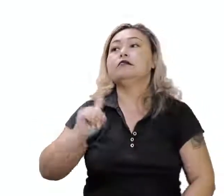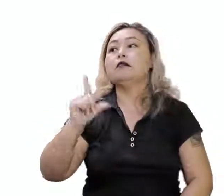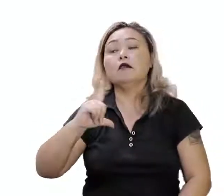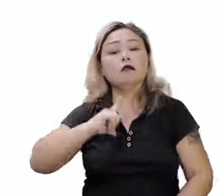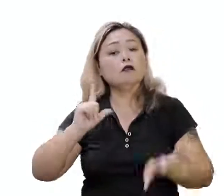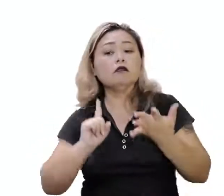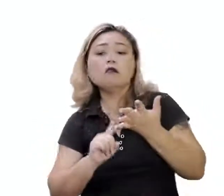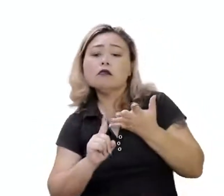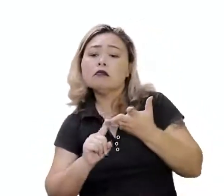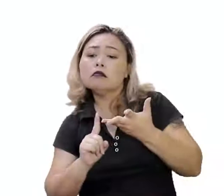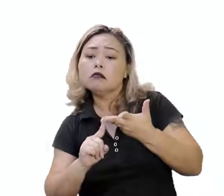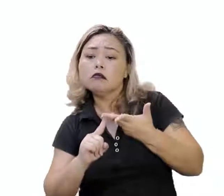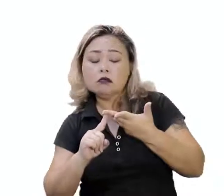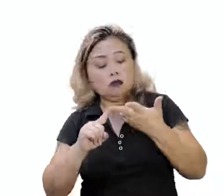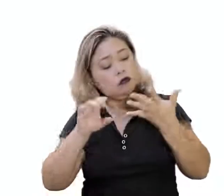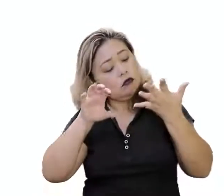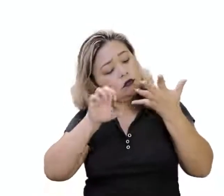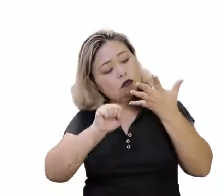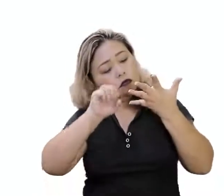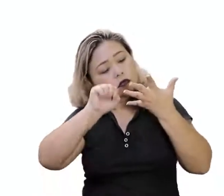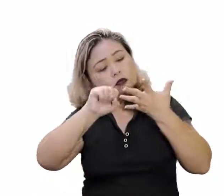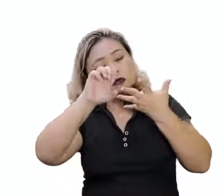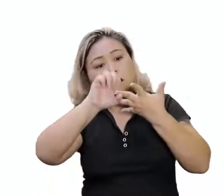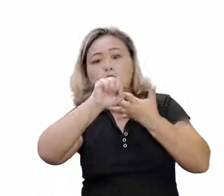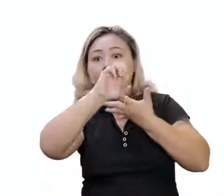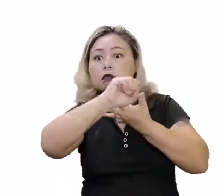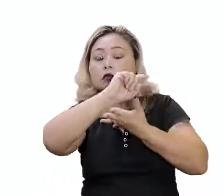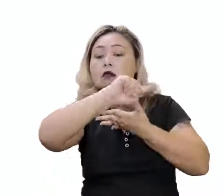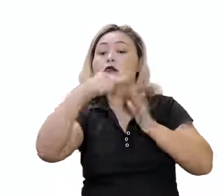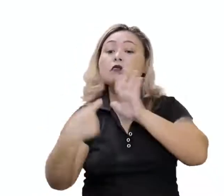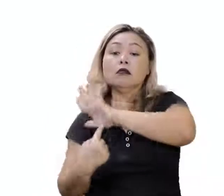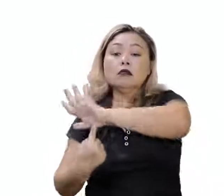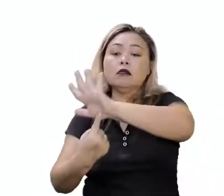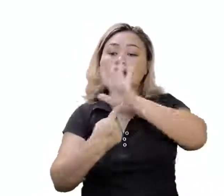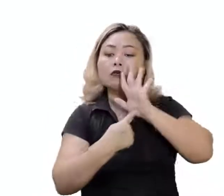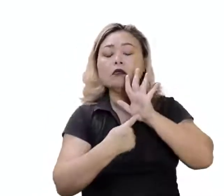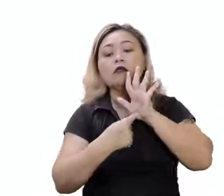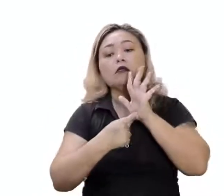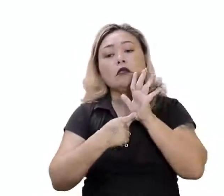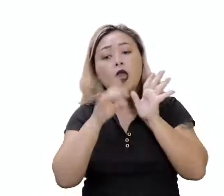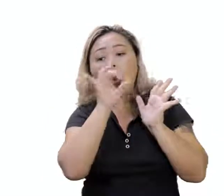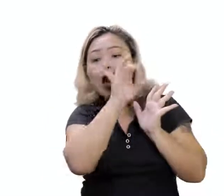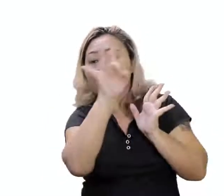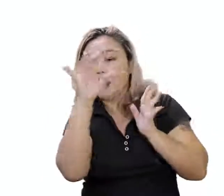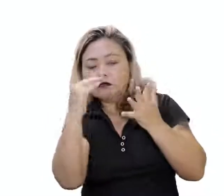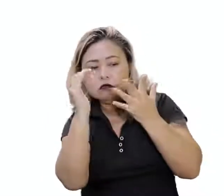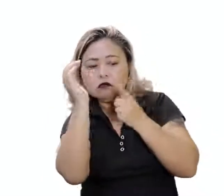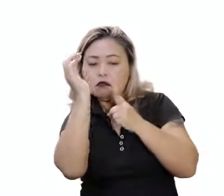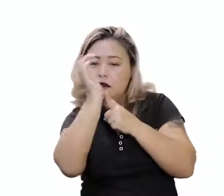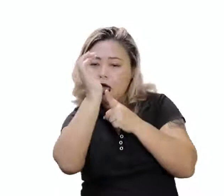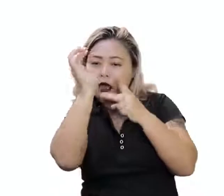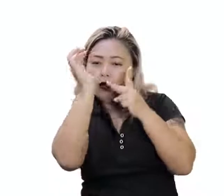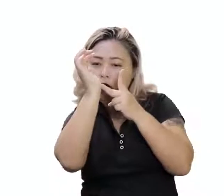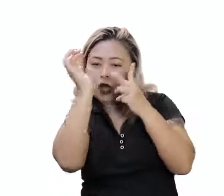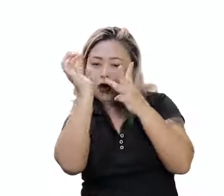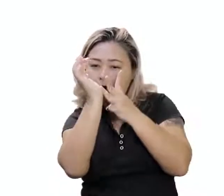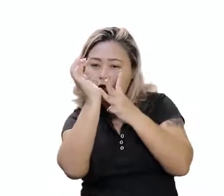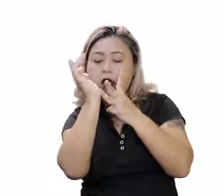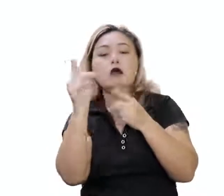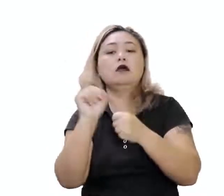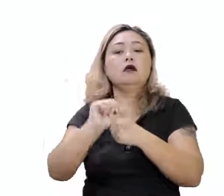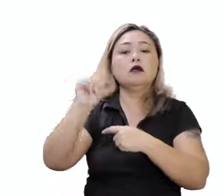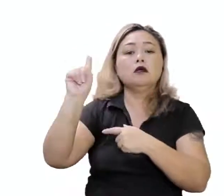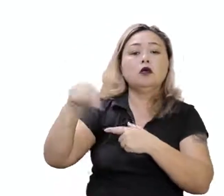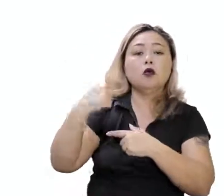vou ter várias cadeias alimentares e vou ter os representantes que vão estar em cada um desses níveis. Então, os